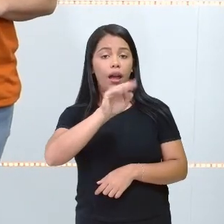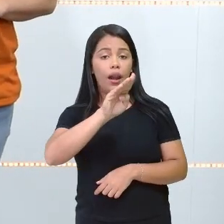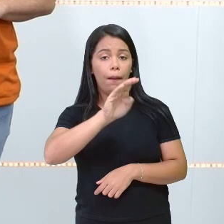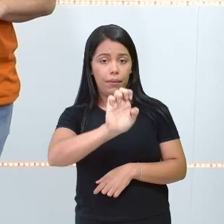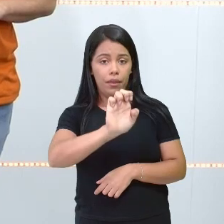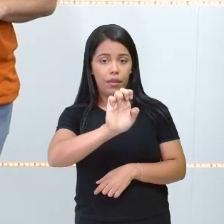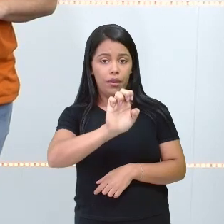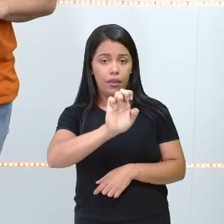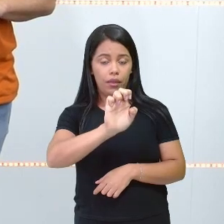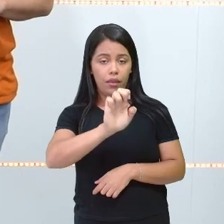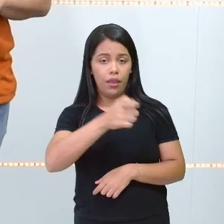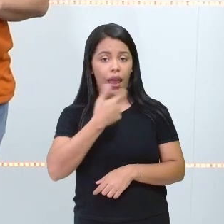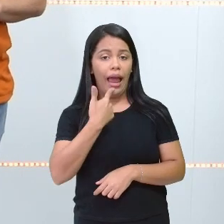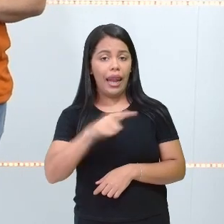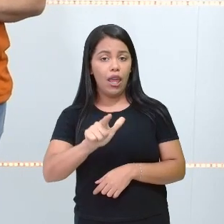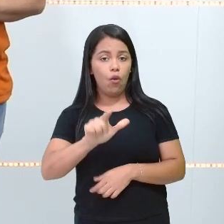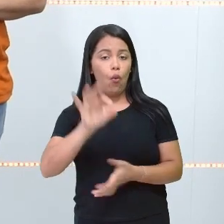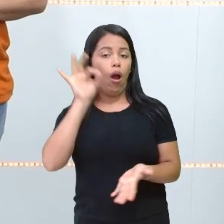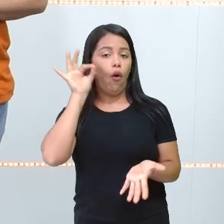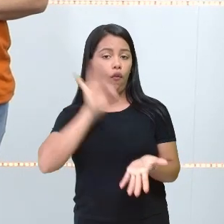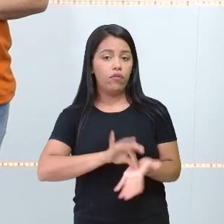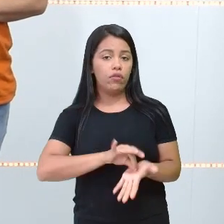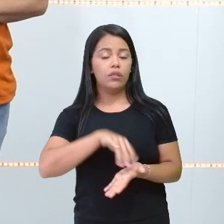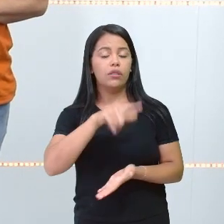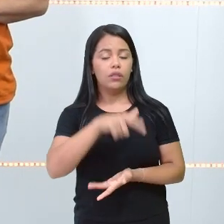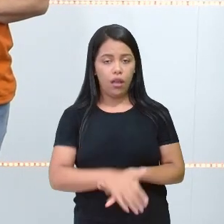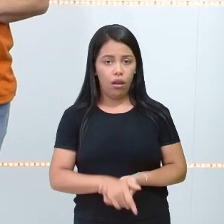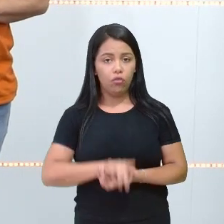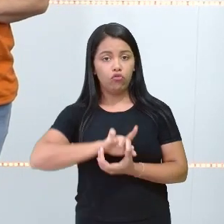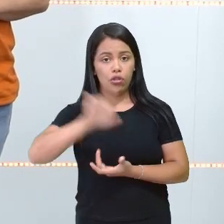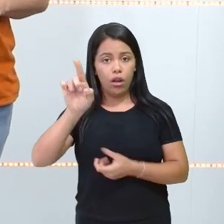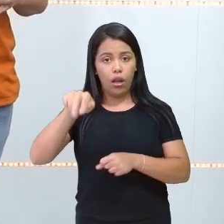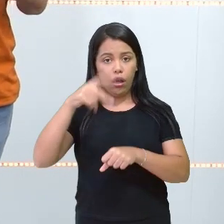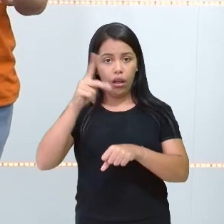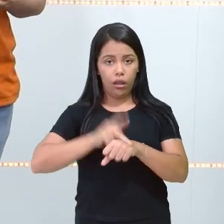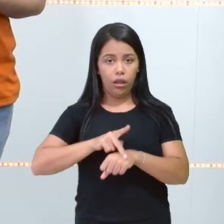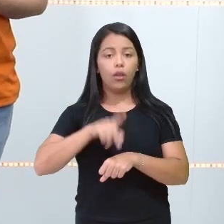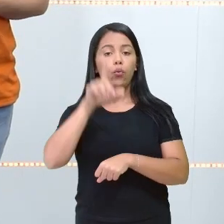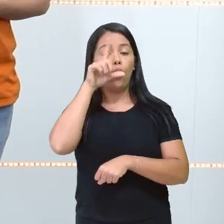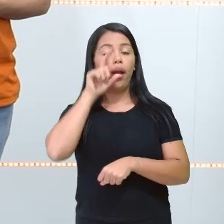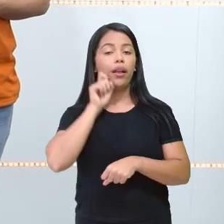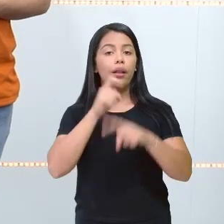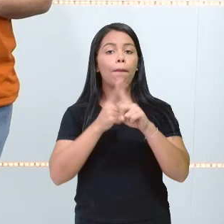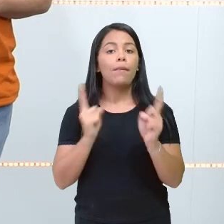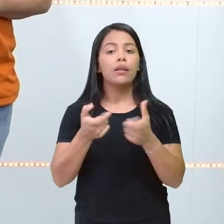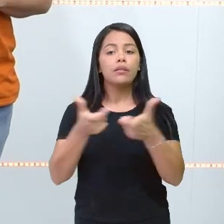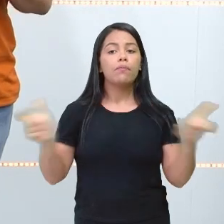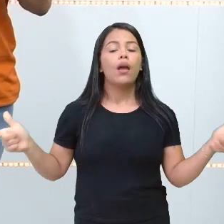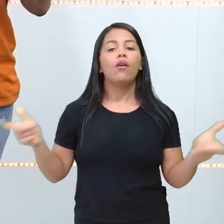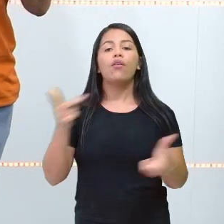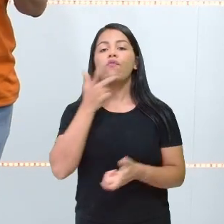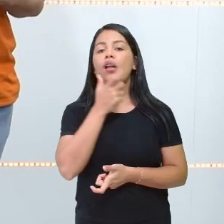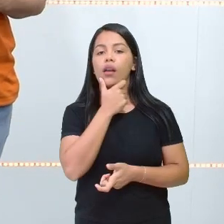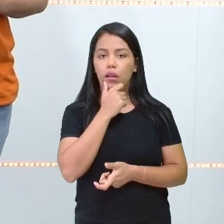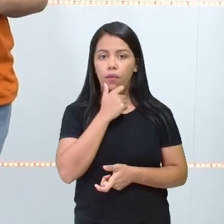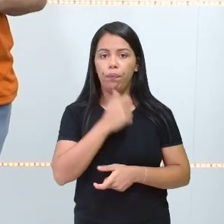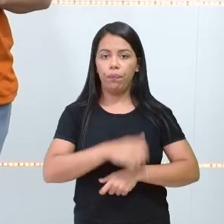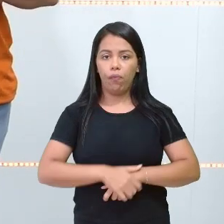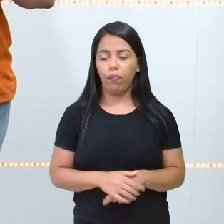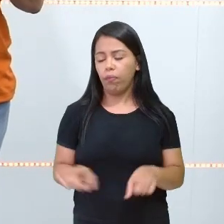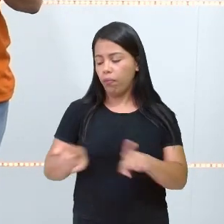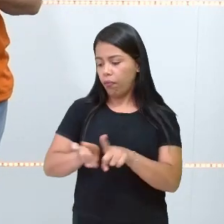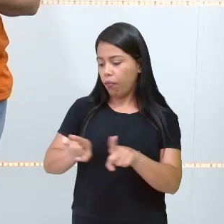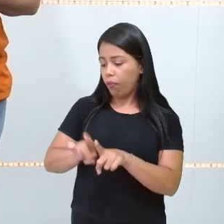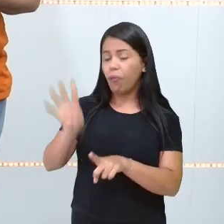do Catar, mas eles também falam inglês. Então, a maioria da população de lá fala inglês. É até legal,